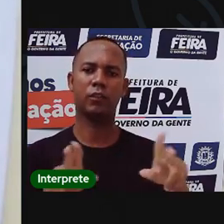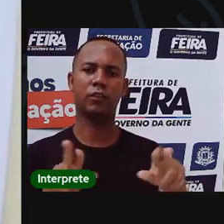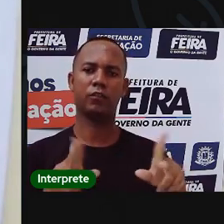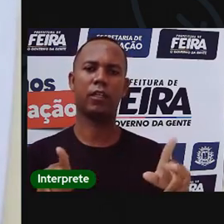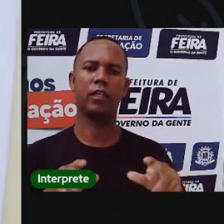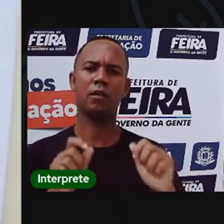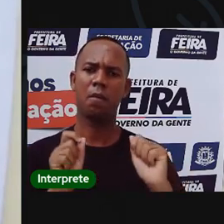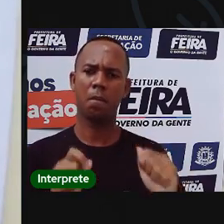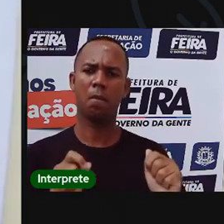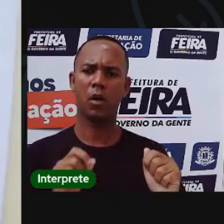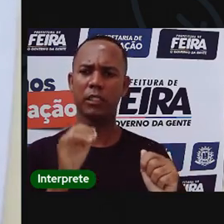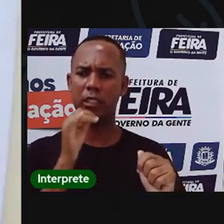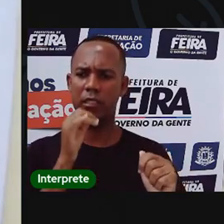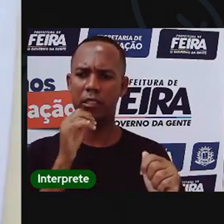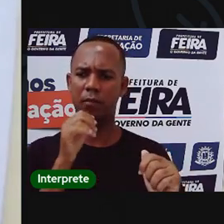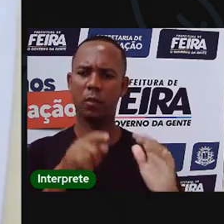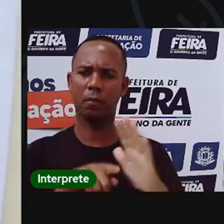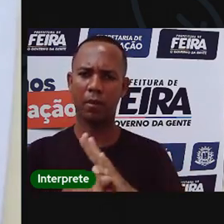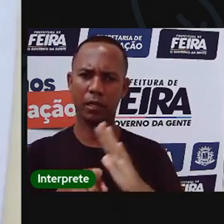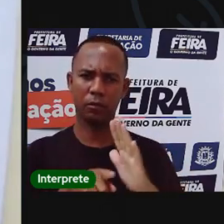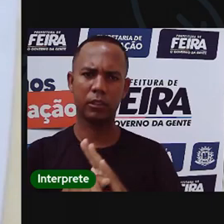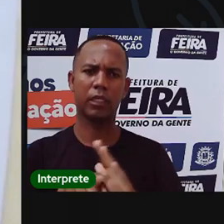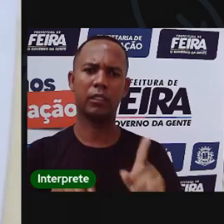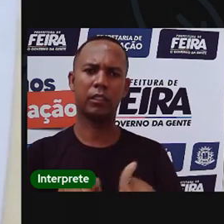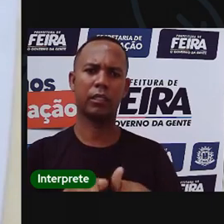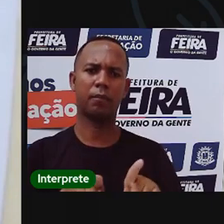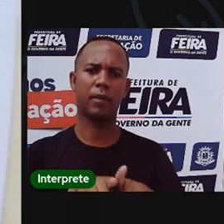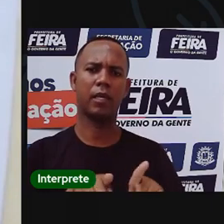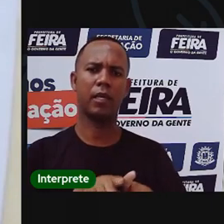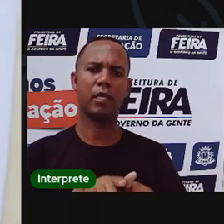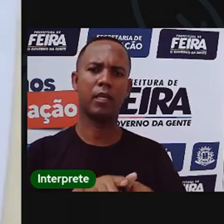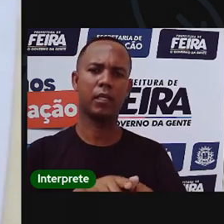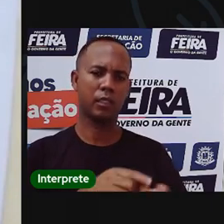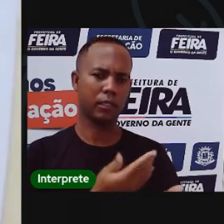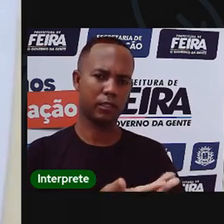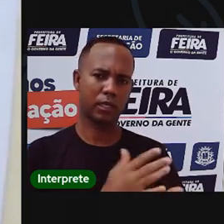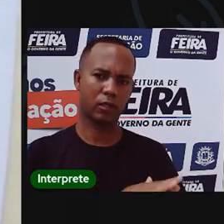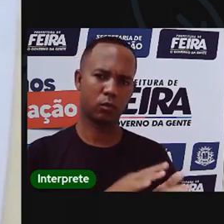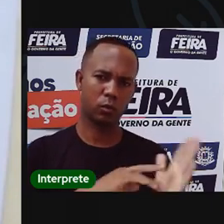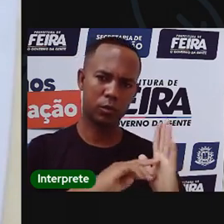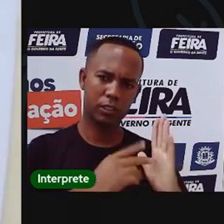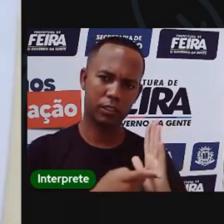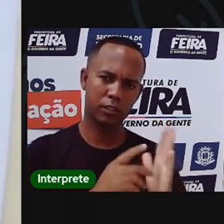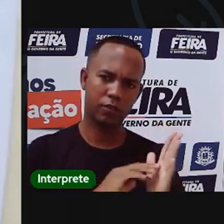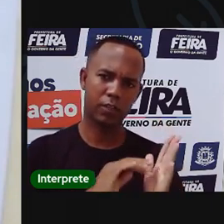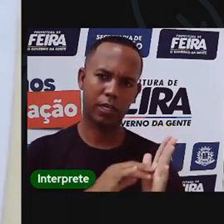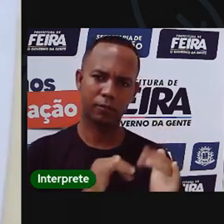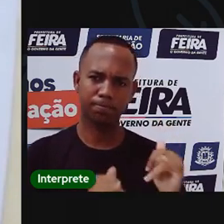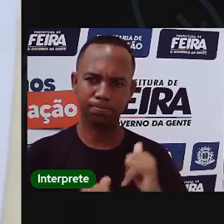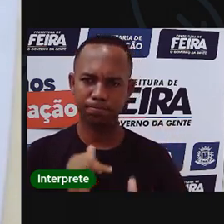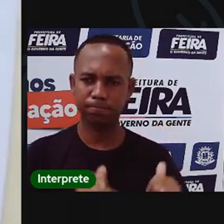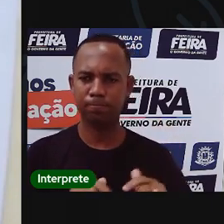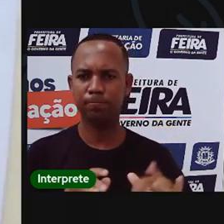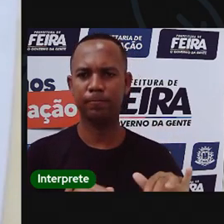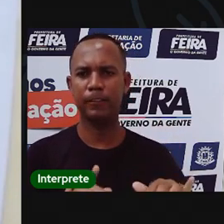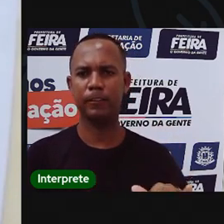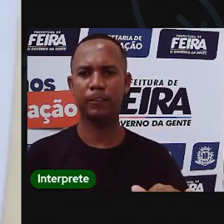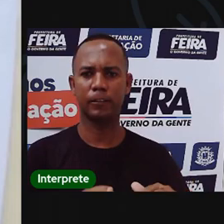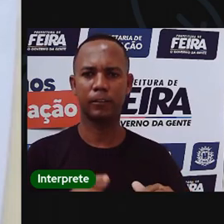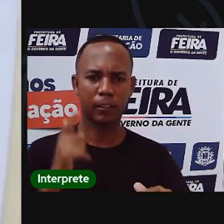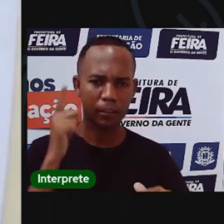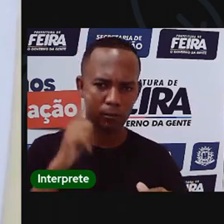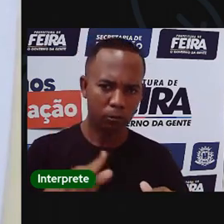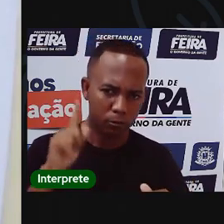Qualquer dúvida também pode utilizar o Google Tradutor para auxiliar. E quem não tiver acesso à internet, também tem a